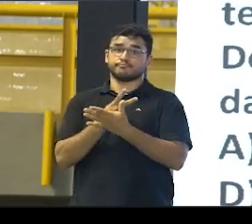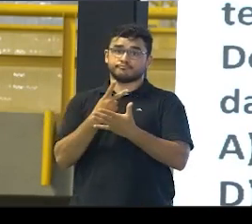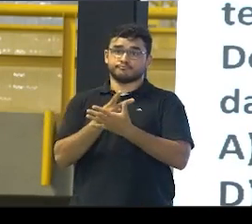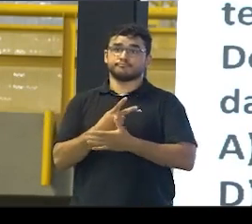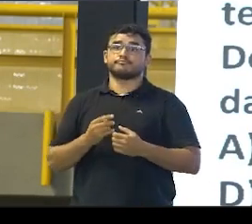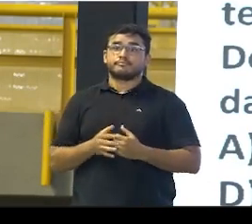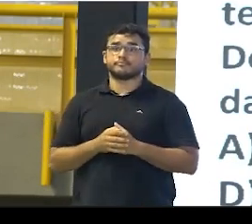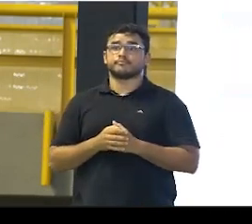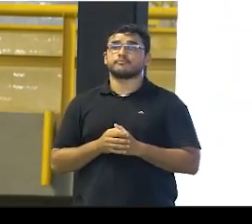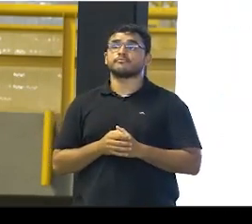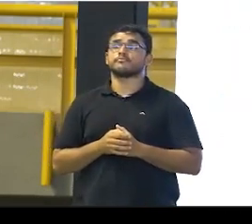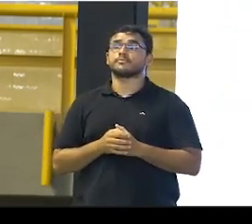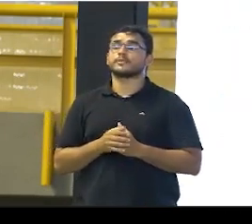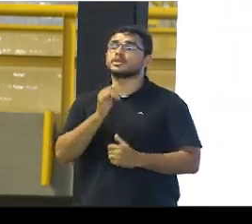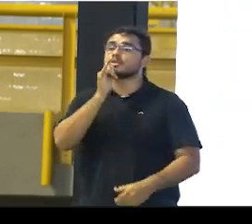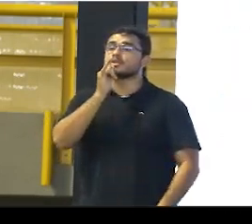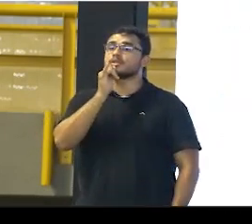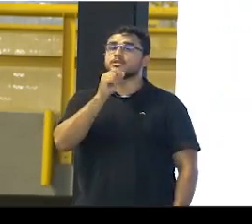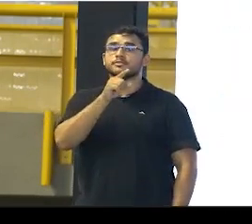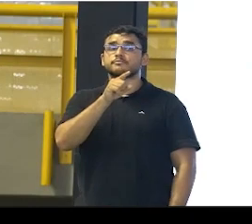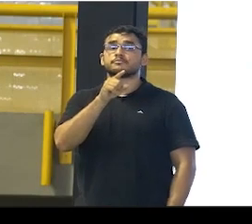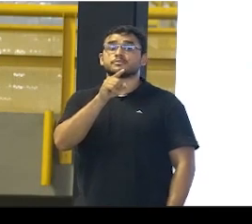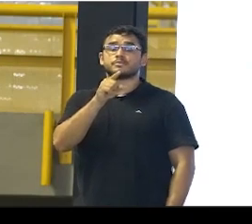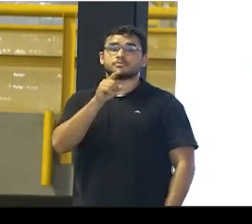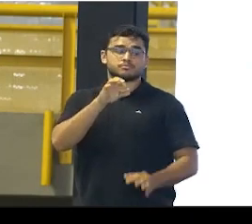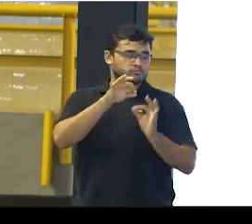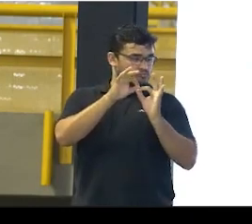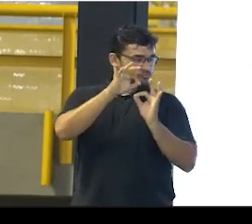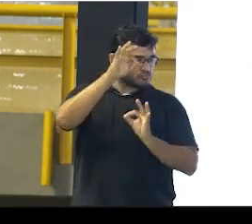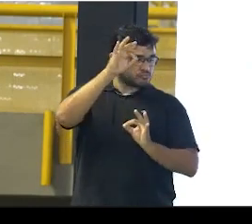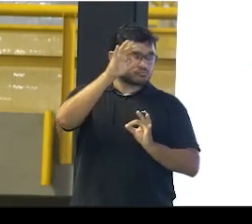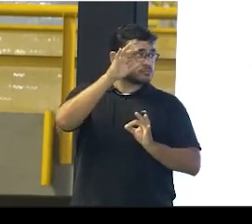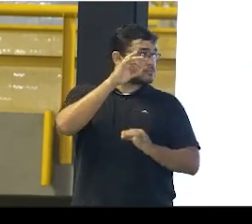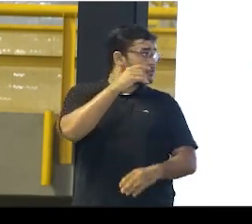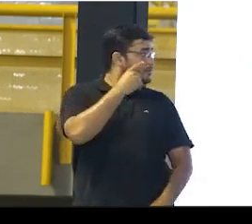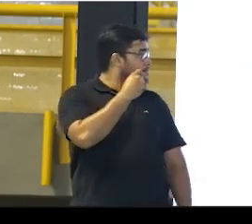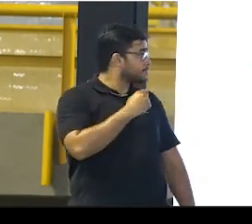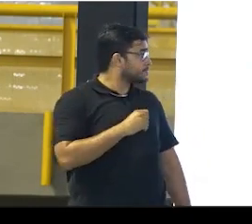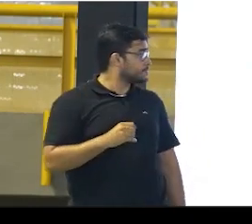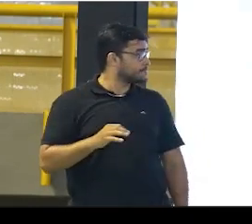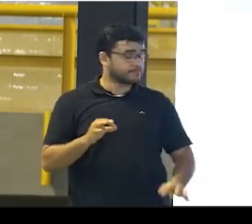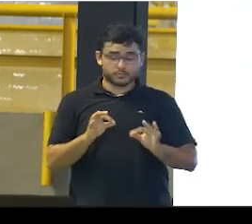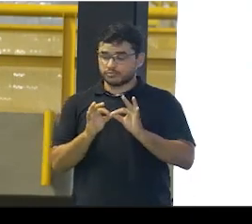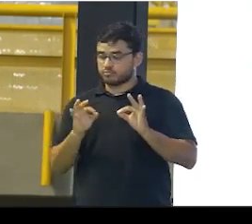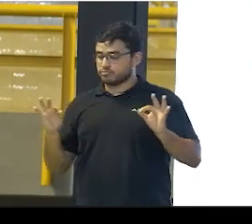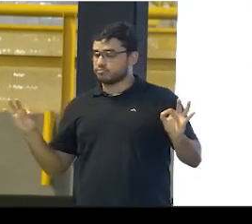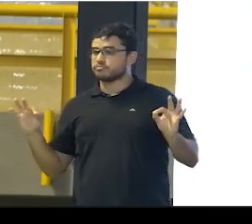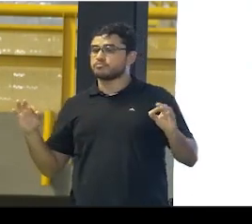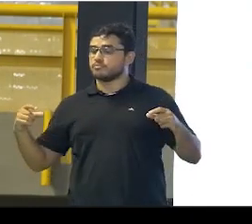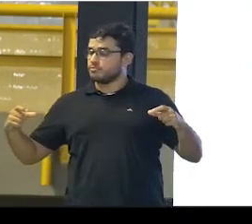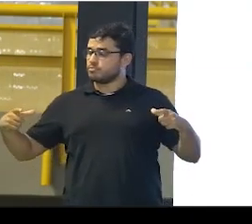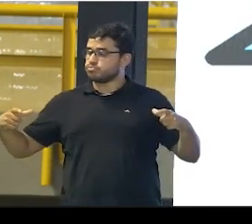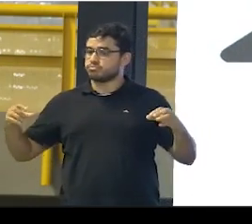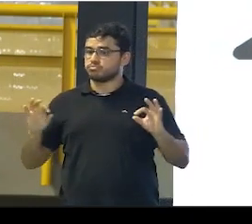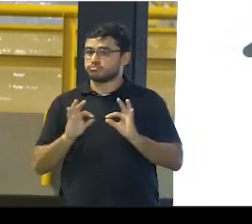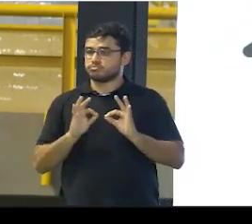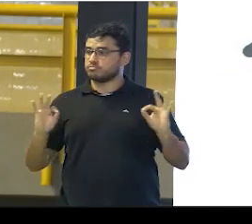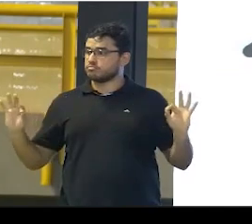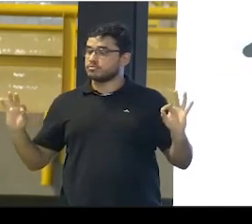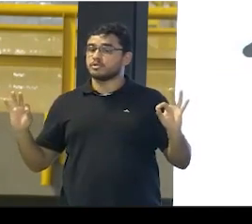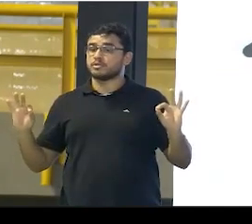4 e 3, ficou o contrário, tá certo? Por isso que acabou indo para esse